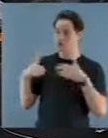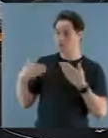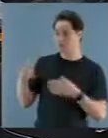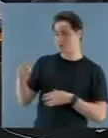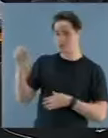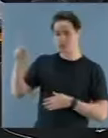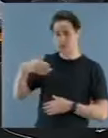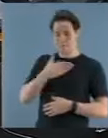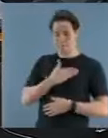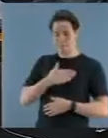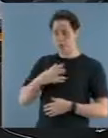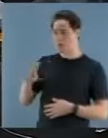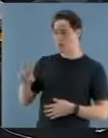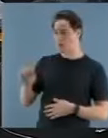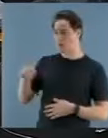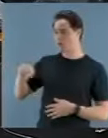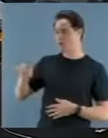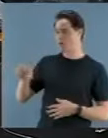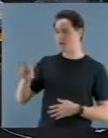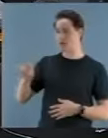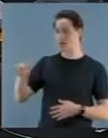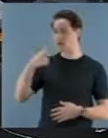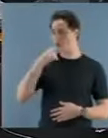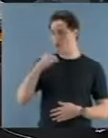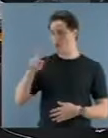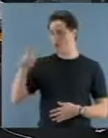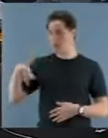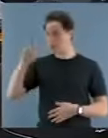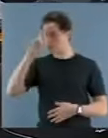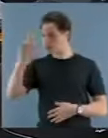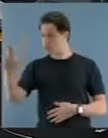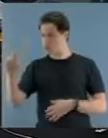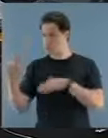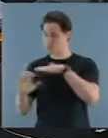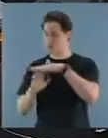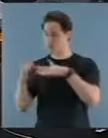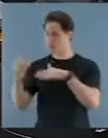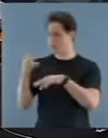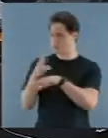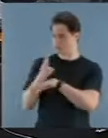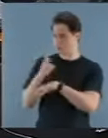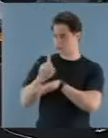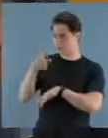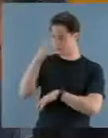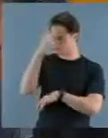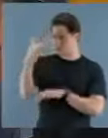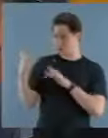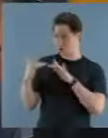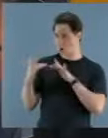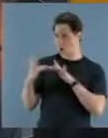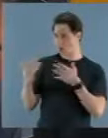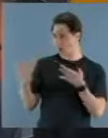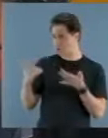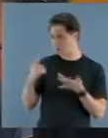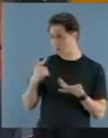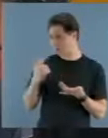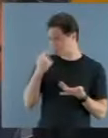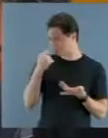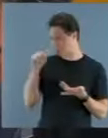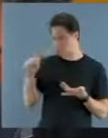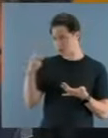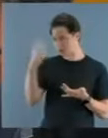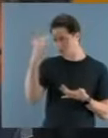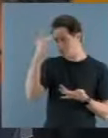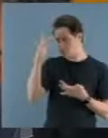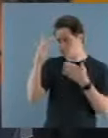Delay, Vanderlei, que é o dono da Cedro. Ele está no seu WhatsApp, na sua conta como pessoa física e na sua conta como empresa. E o senhor não sabe